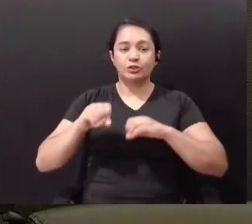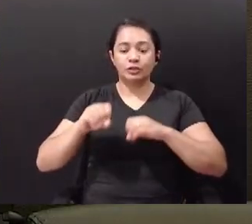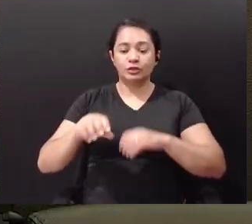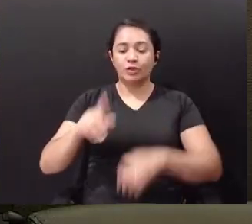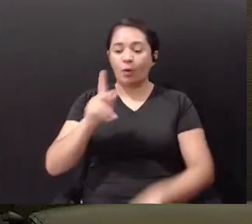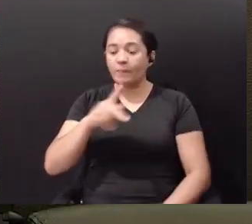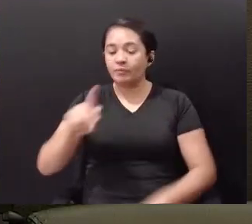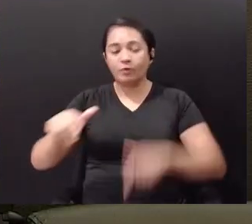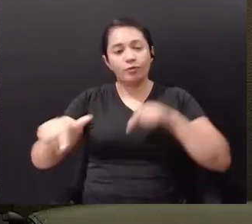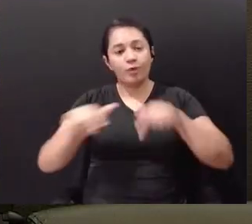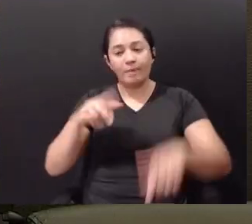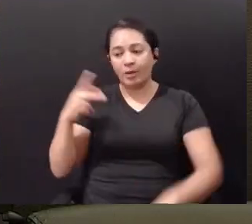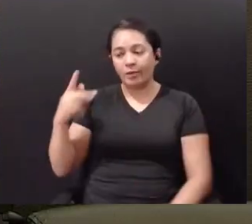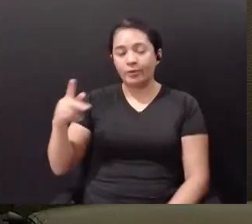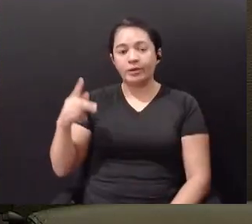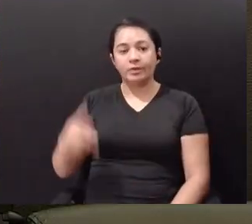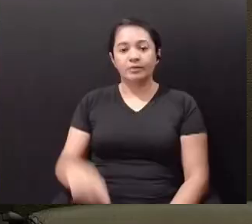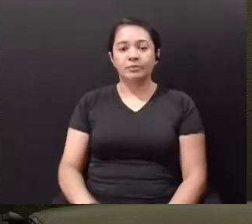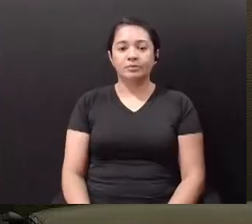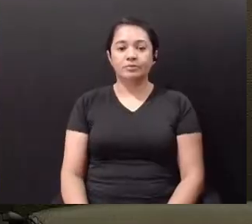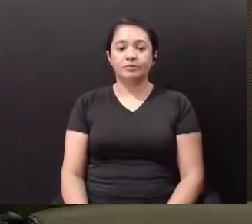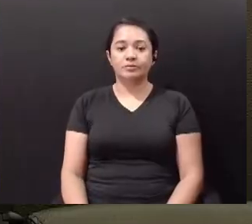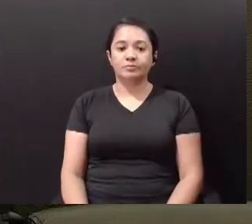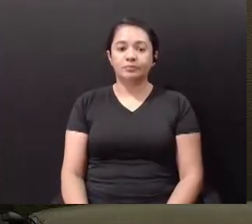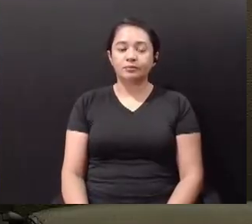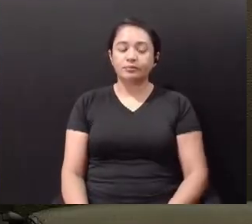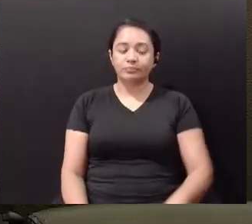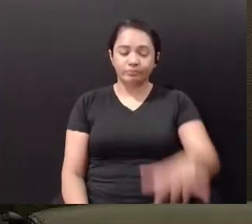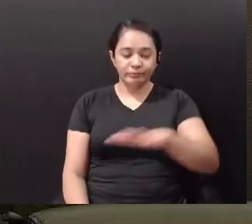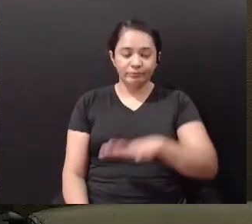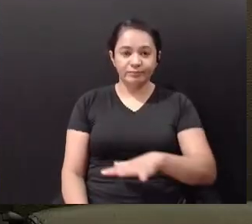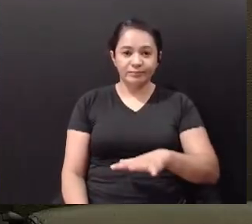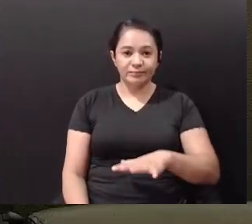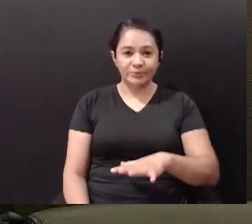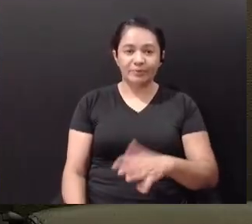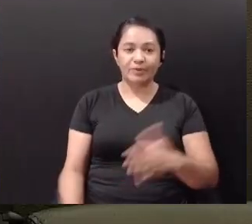ali aqui na Vila de São Carlos, hoje Campinas, né?